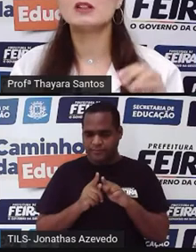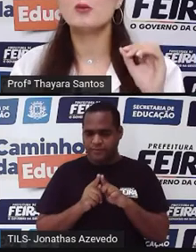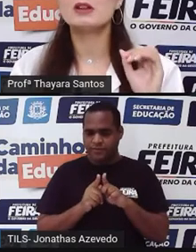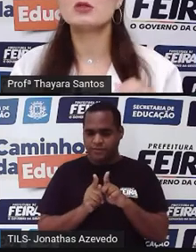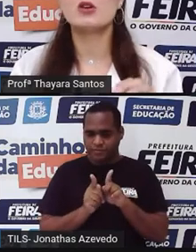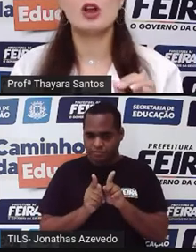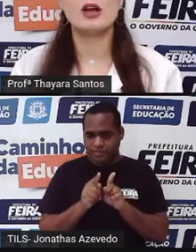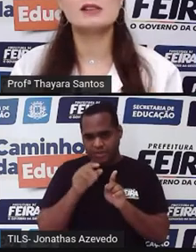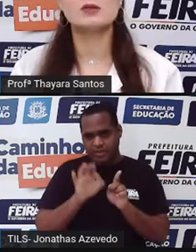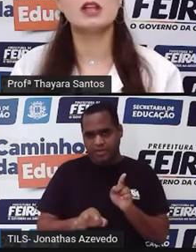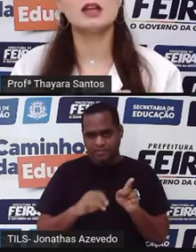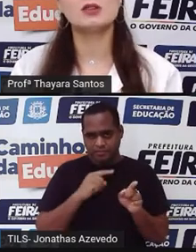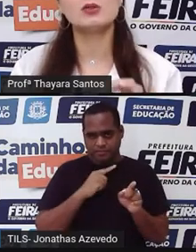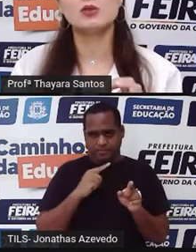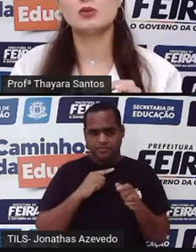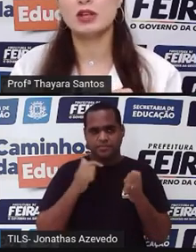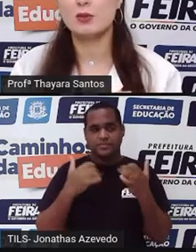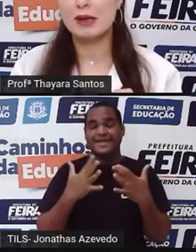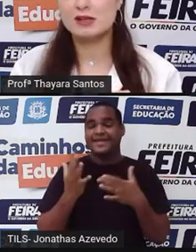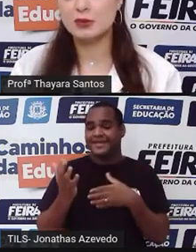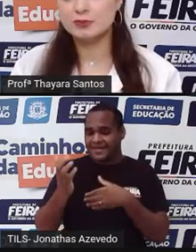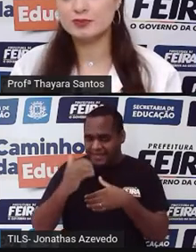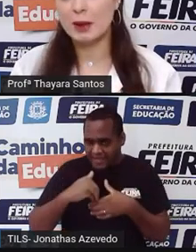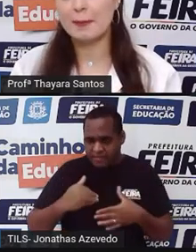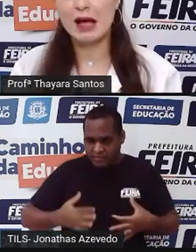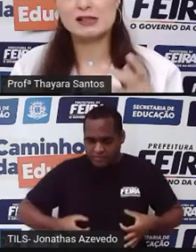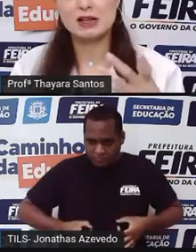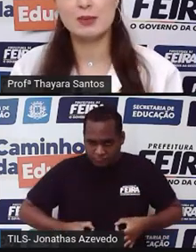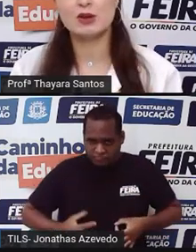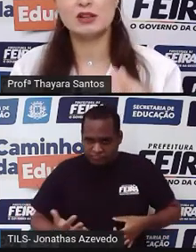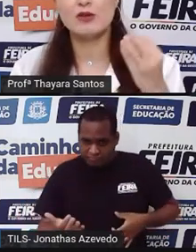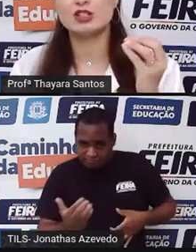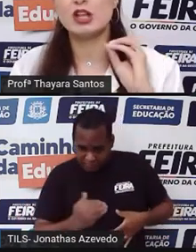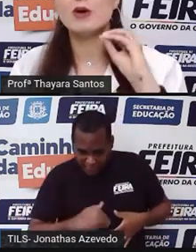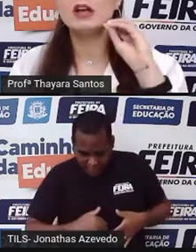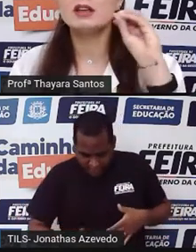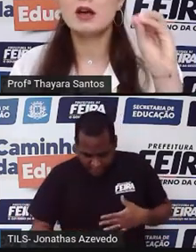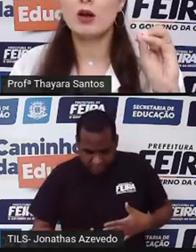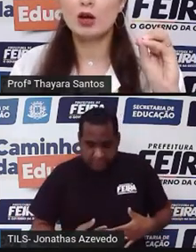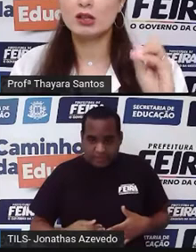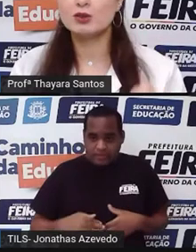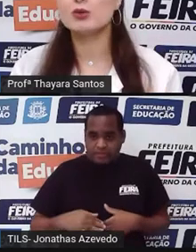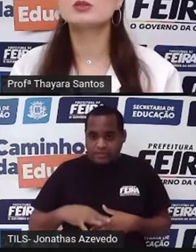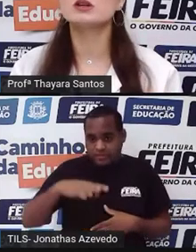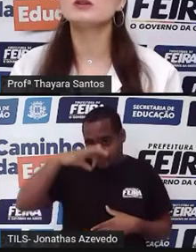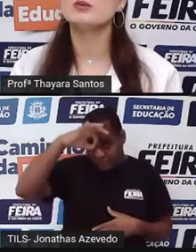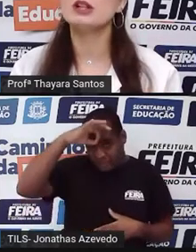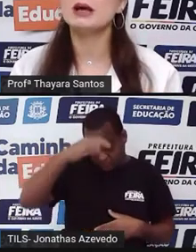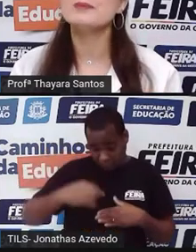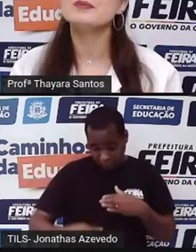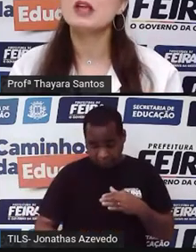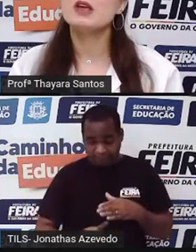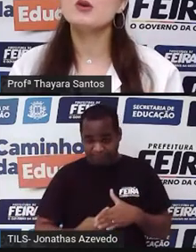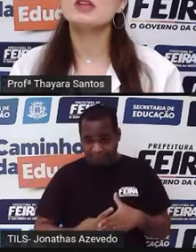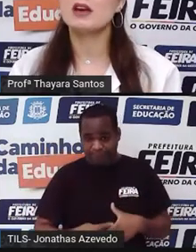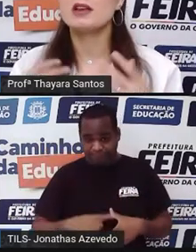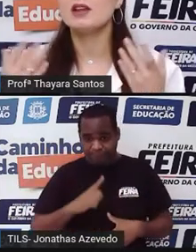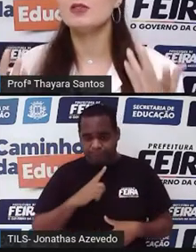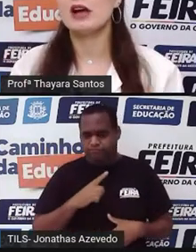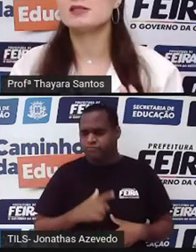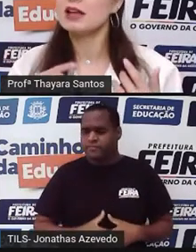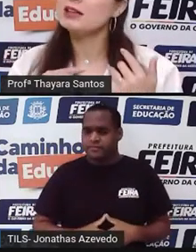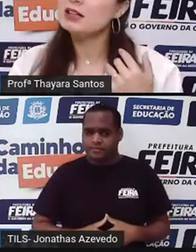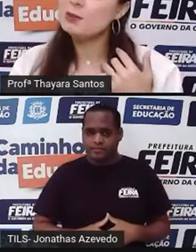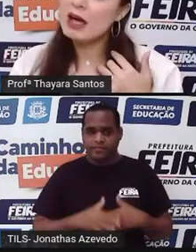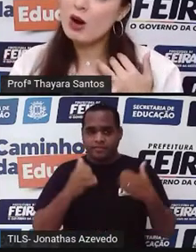no útero o médico coloca isso dentro do útero mesmo não é passa ali pelo canal vaginal e é colocado no útero da mulher e